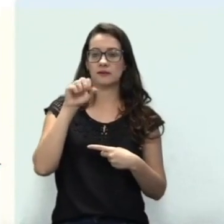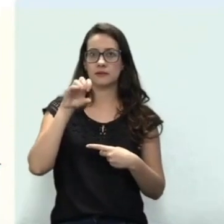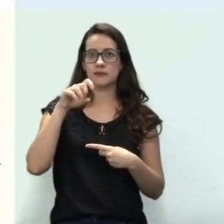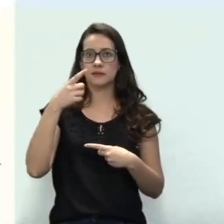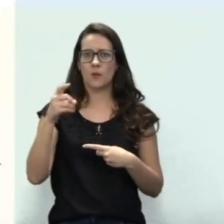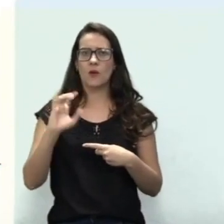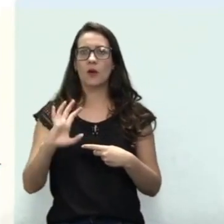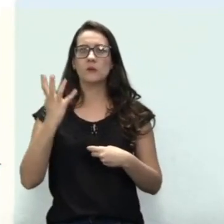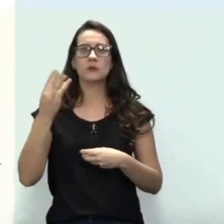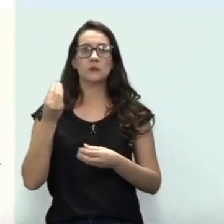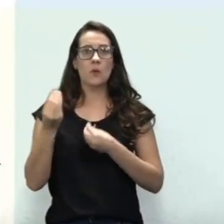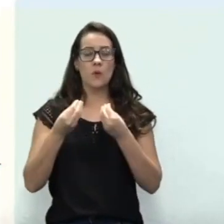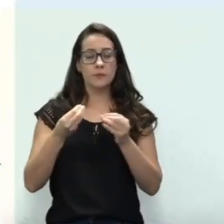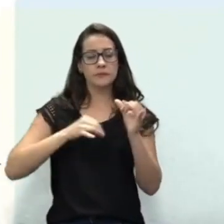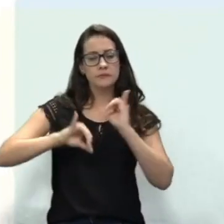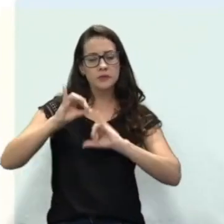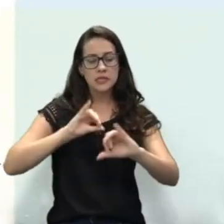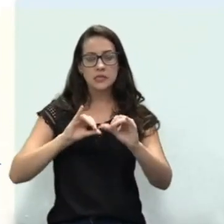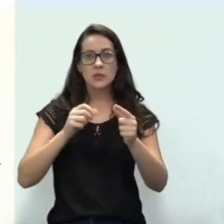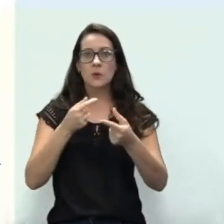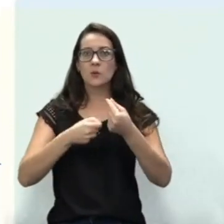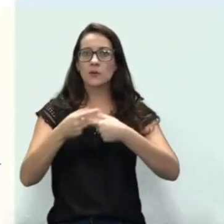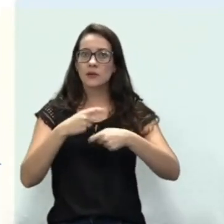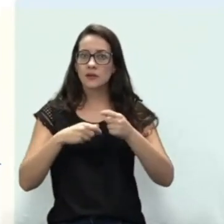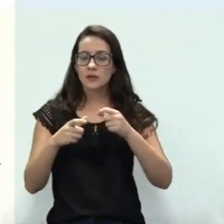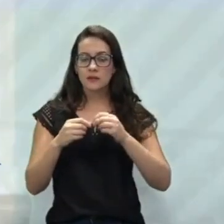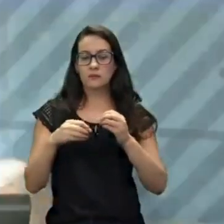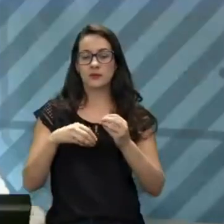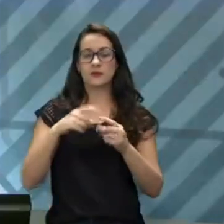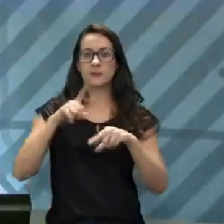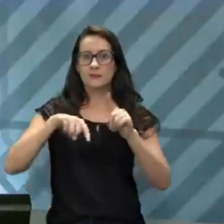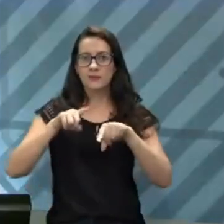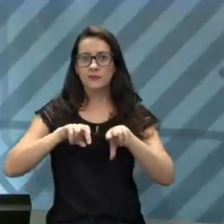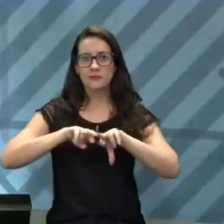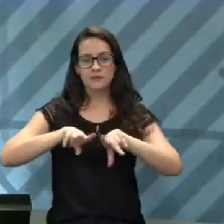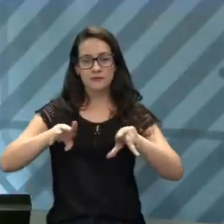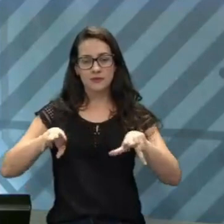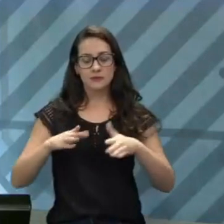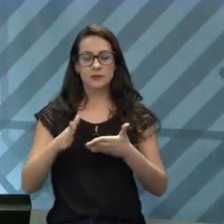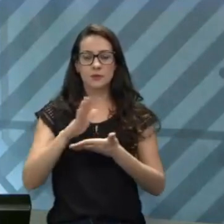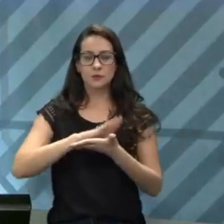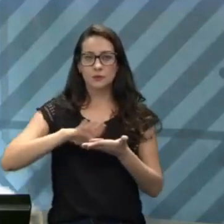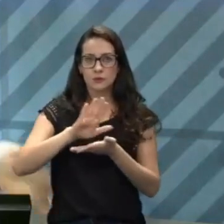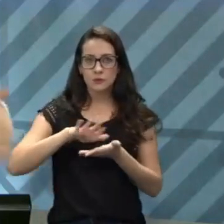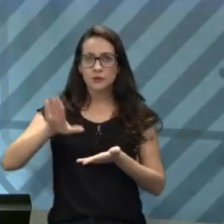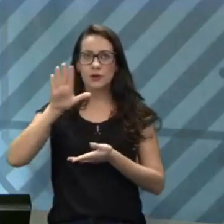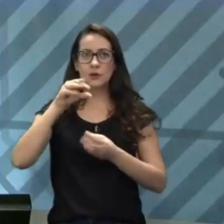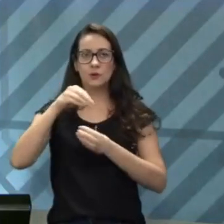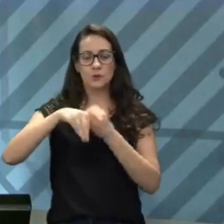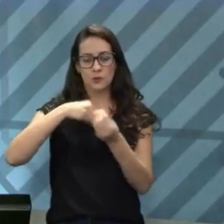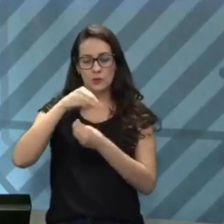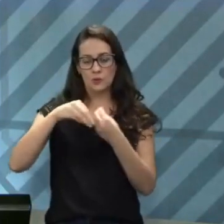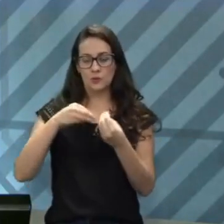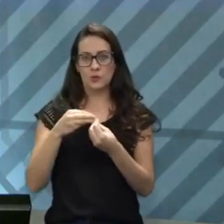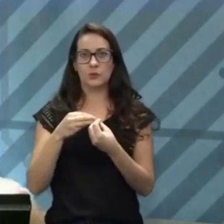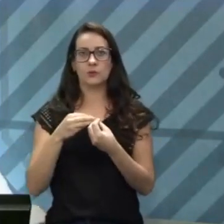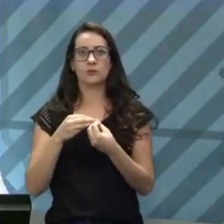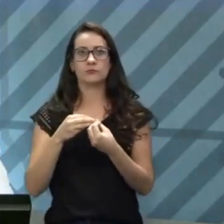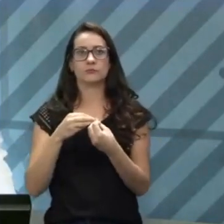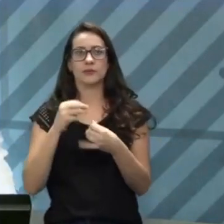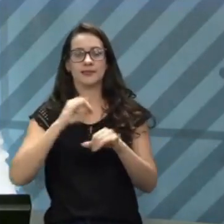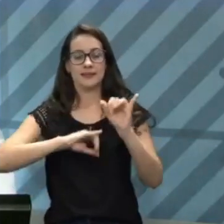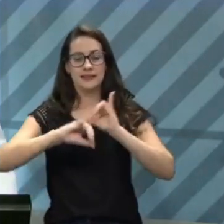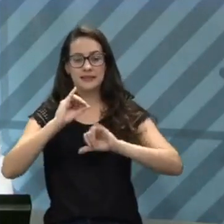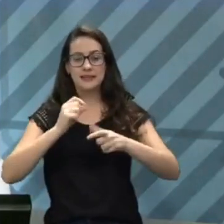dos materiais. Então, o concreto e o aço se unem em função dessa ligação